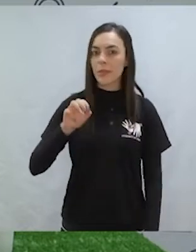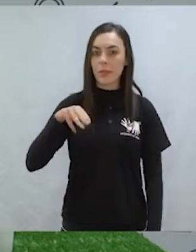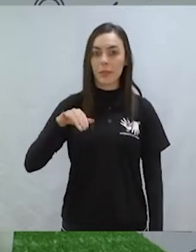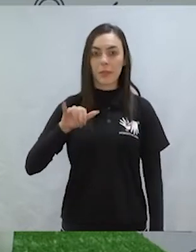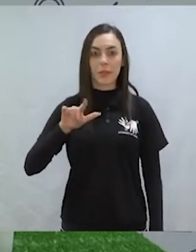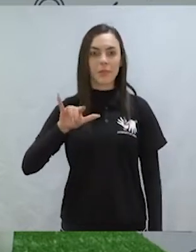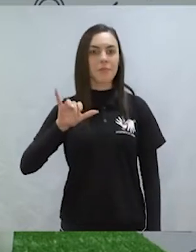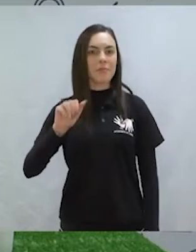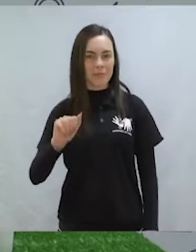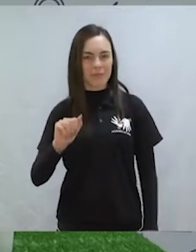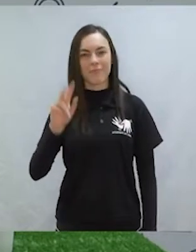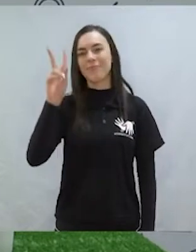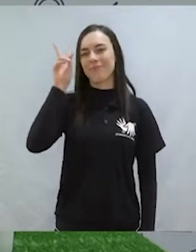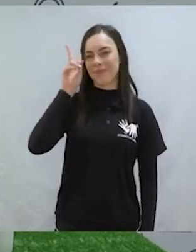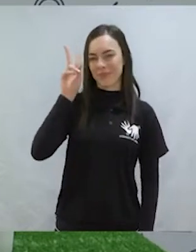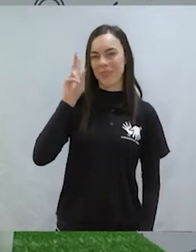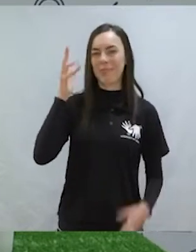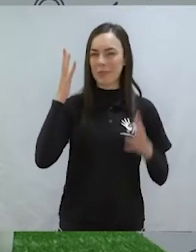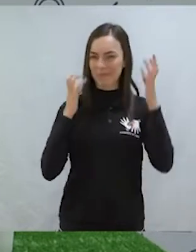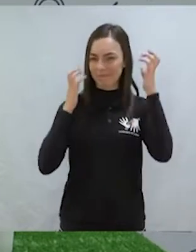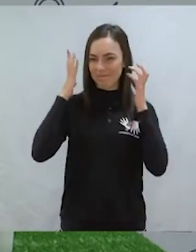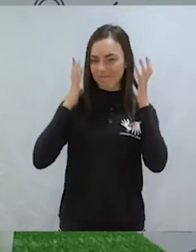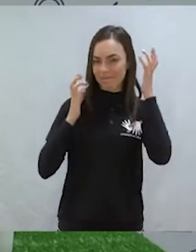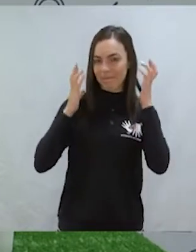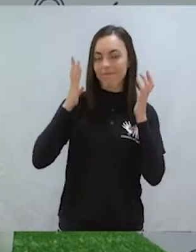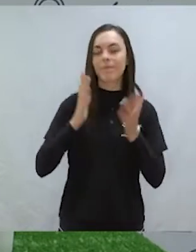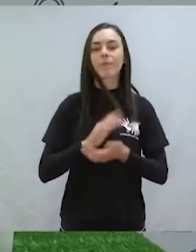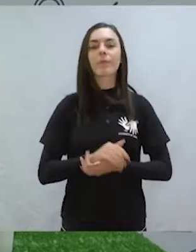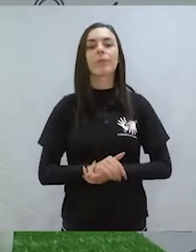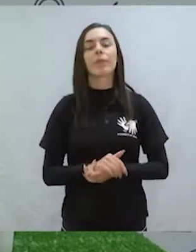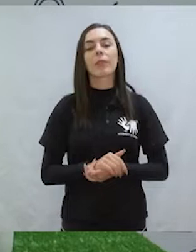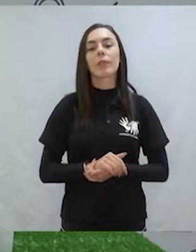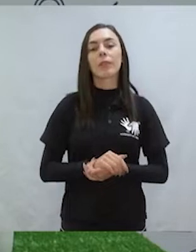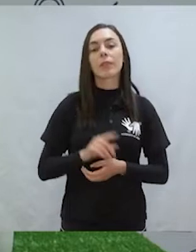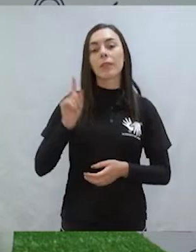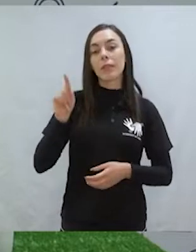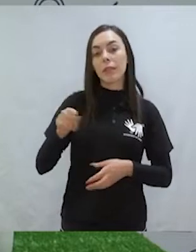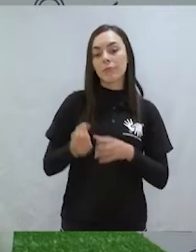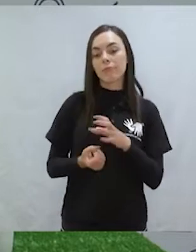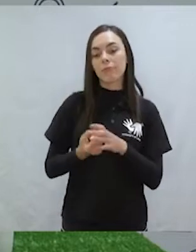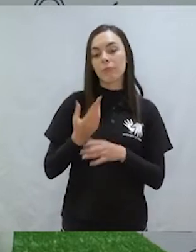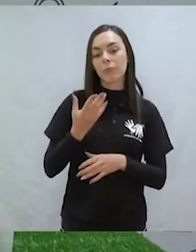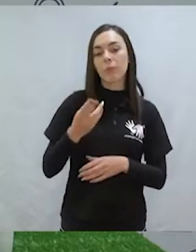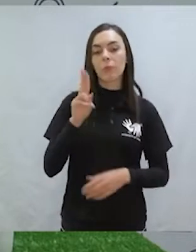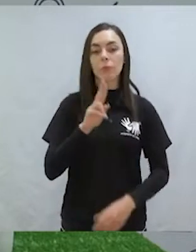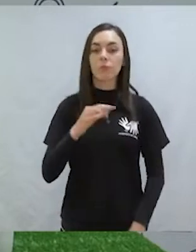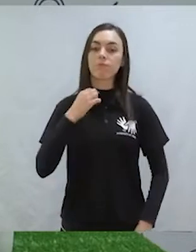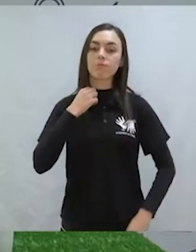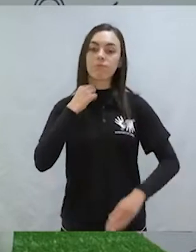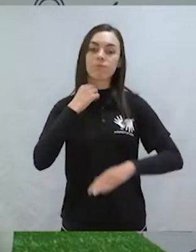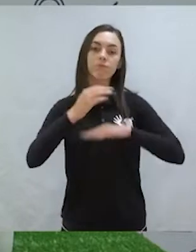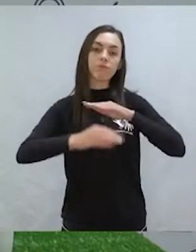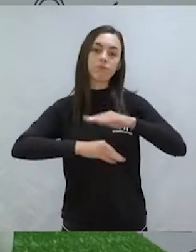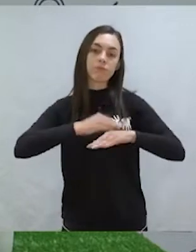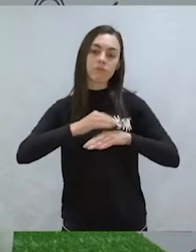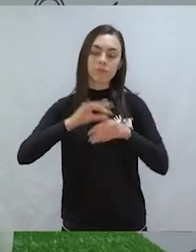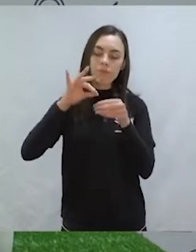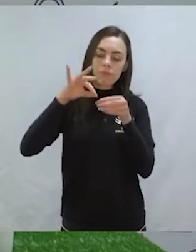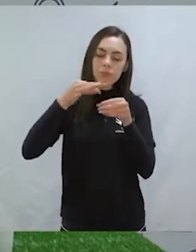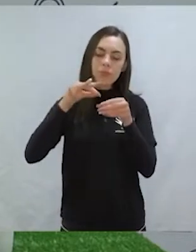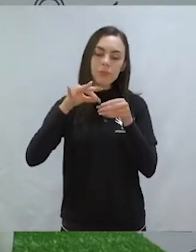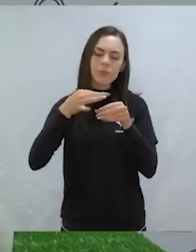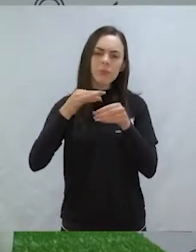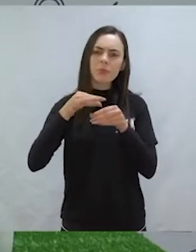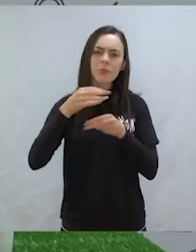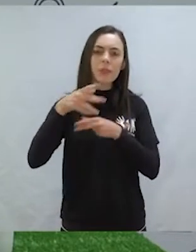a boneca Emília, aquela que vocês já viram. E ela fez essa boneca de pano. E ela